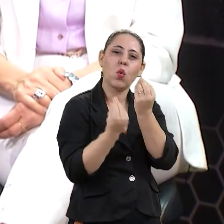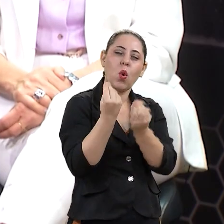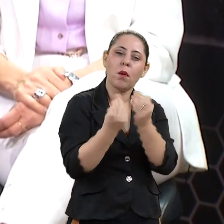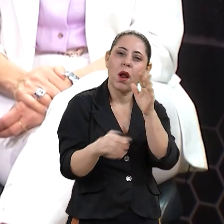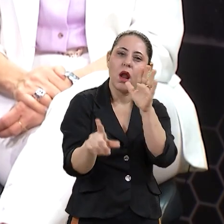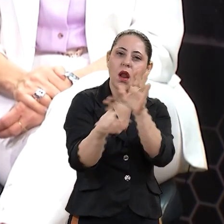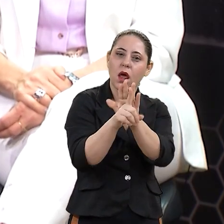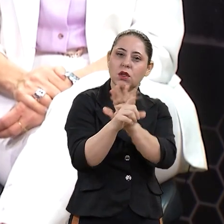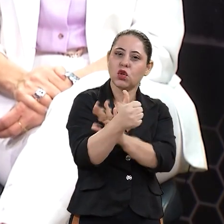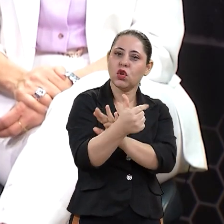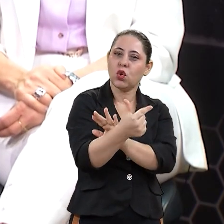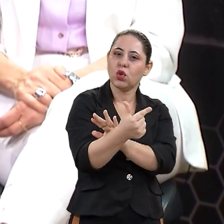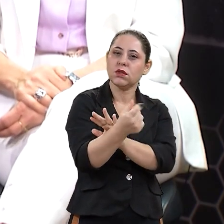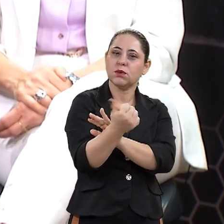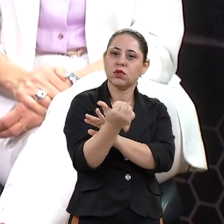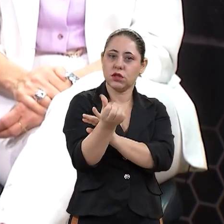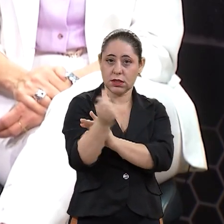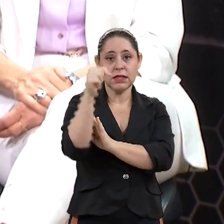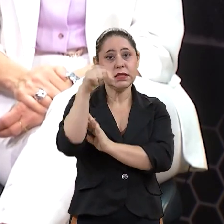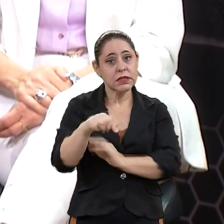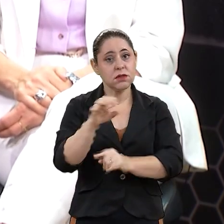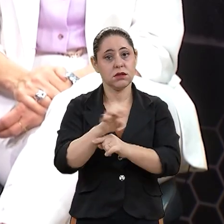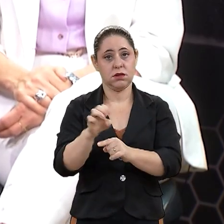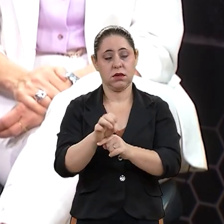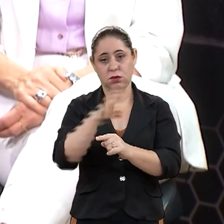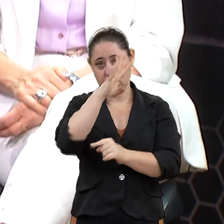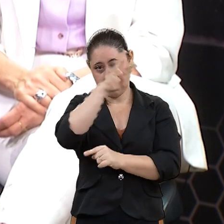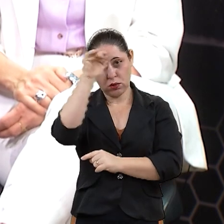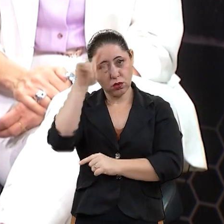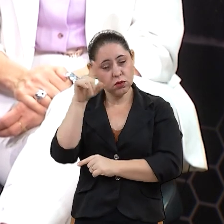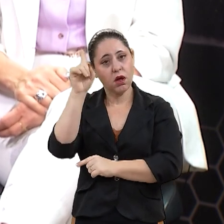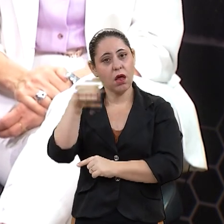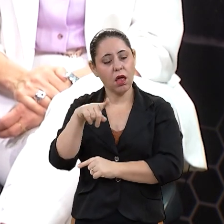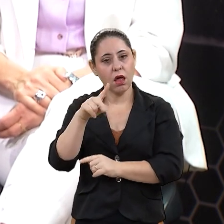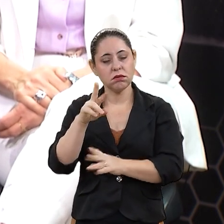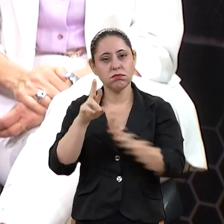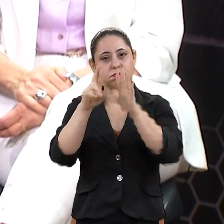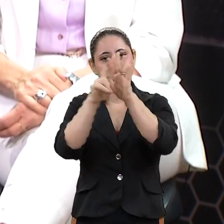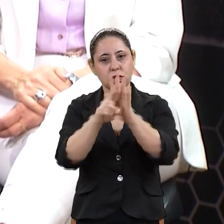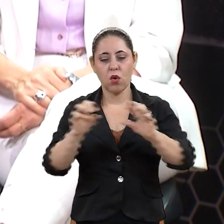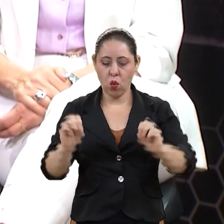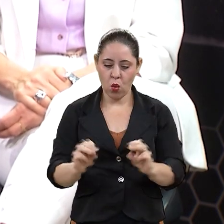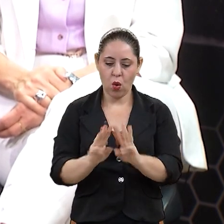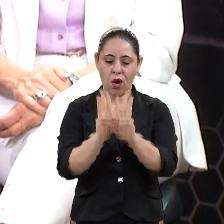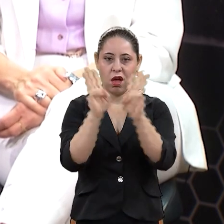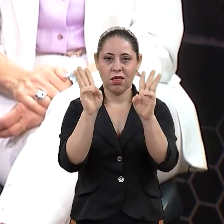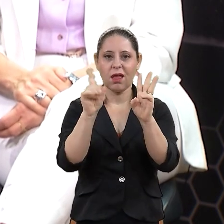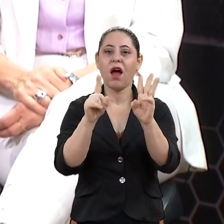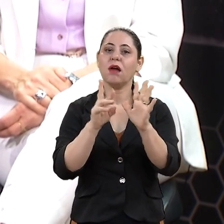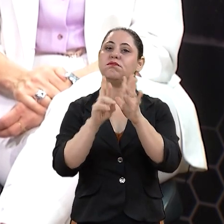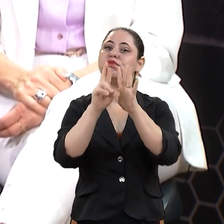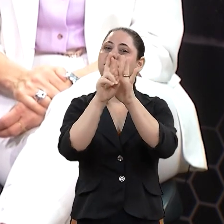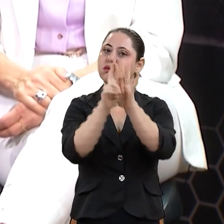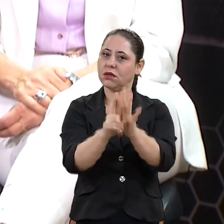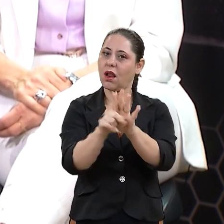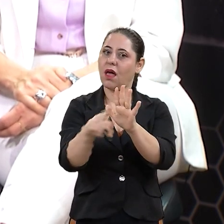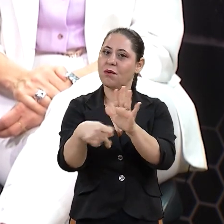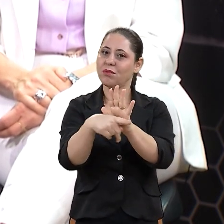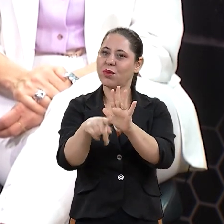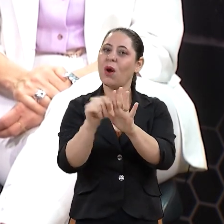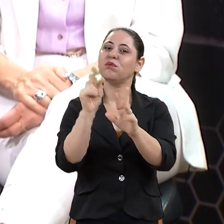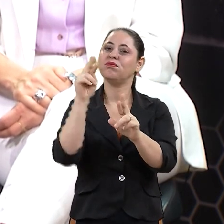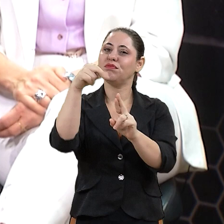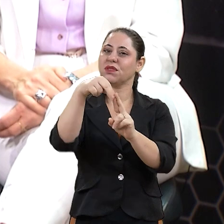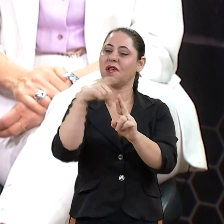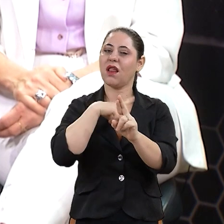aqui, no Mato Grosso do Sul. E hoje ele, inclusive, é reconhecido pela ONU, ele é uma referência, essa campanha. E